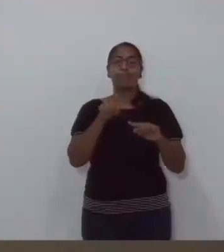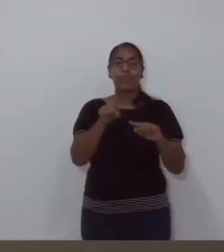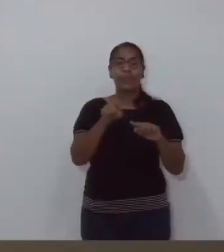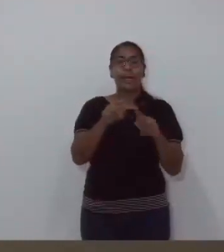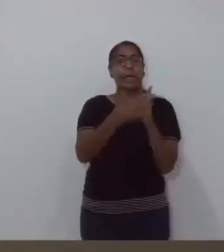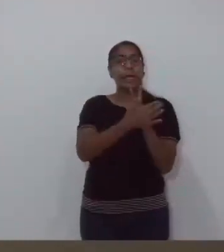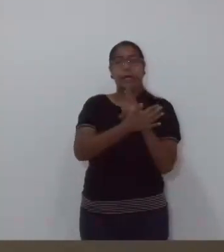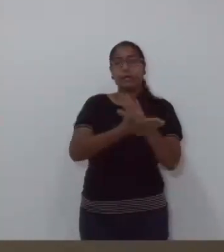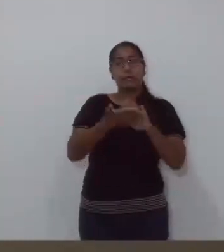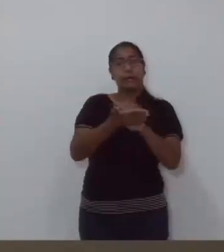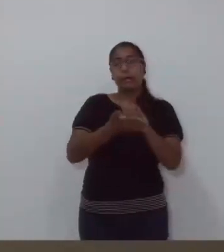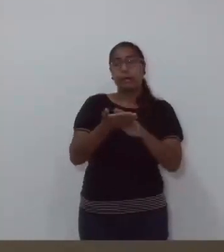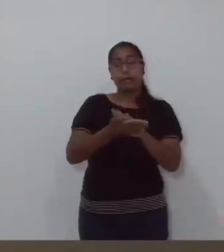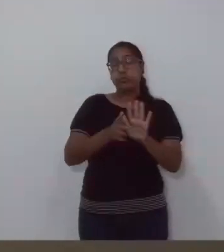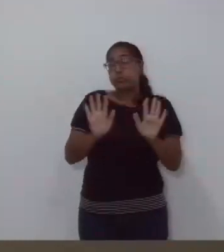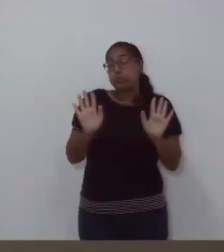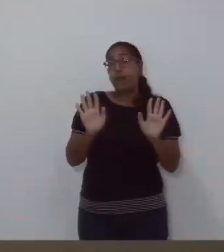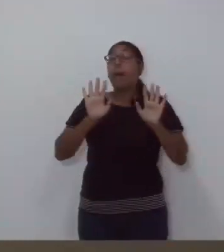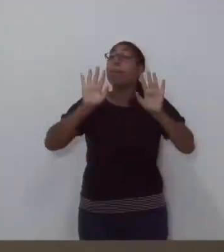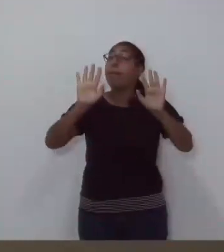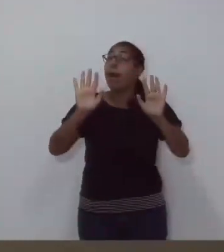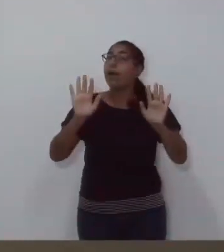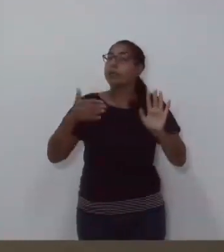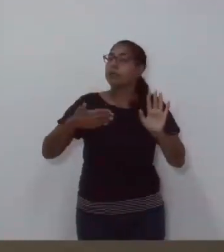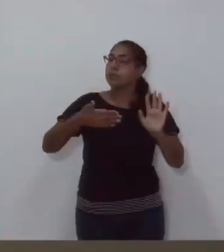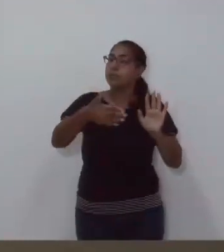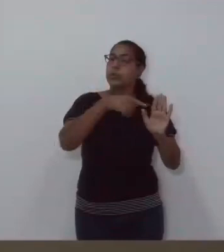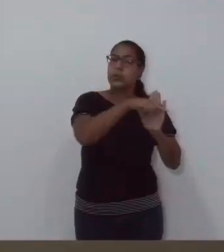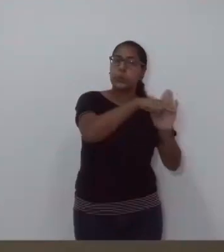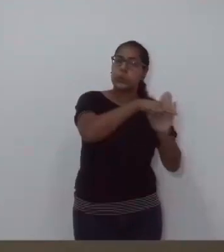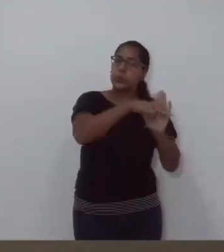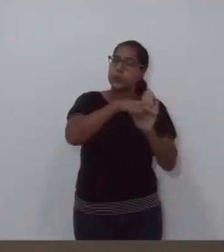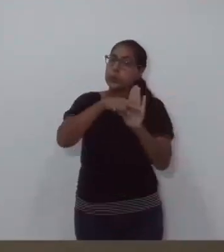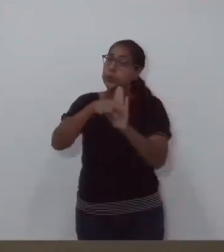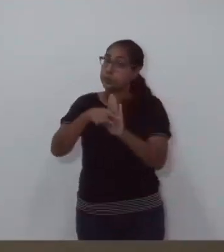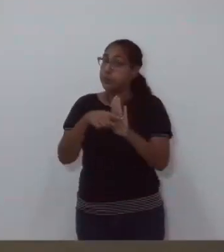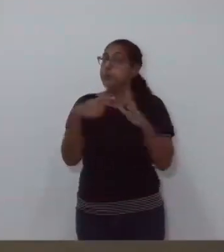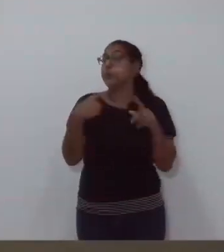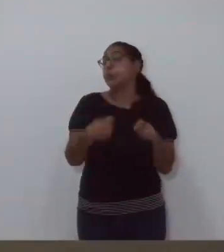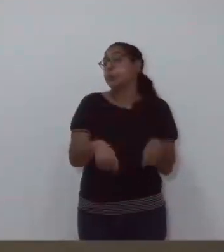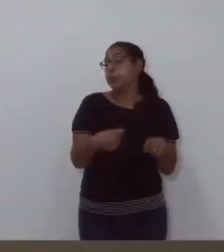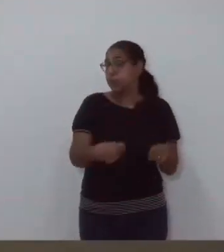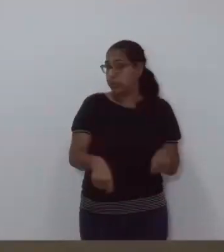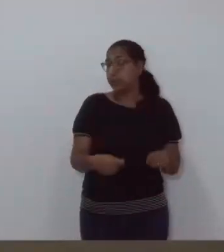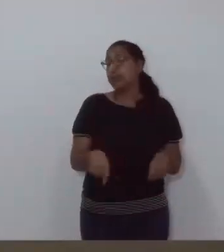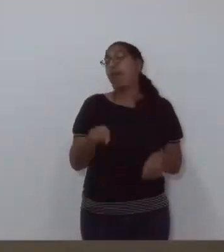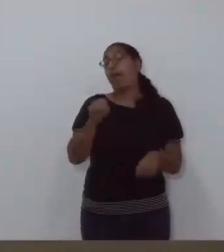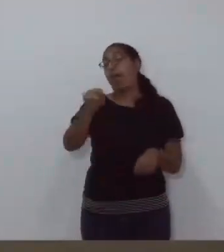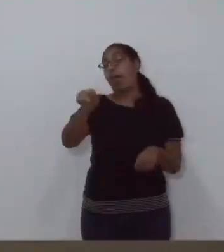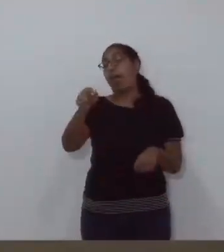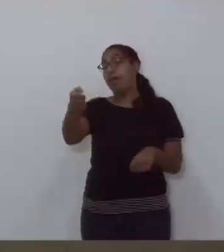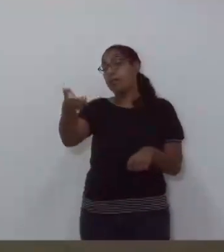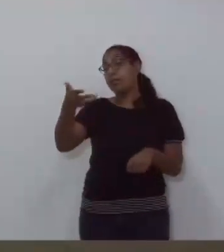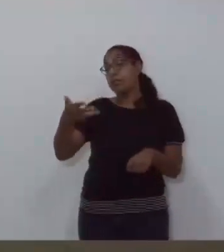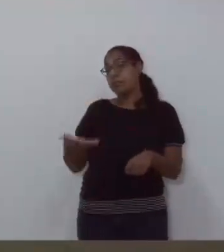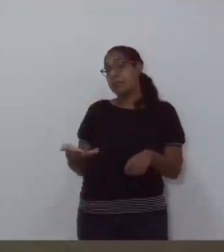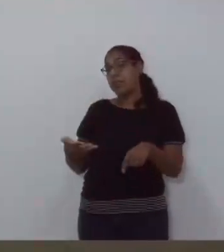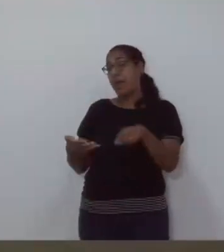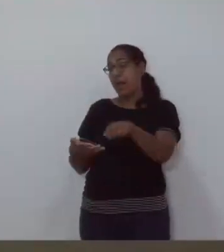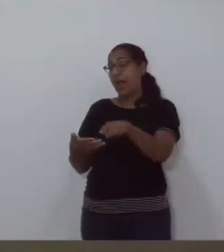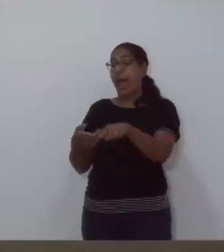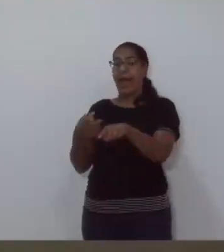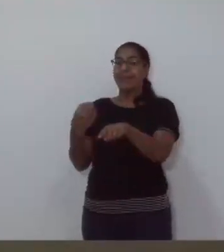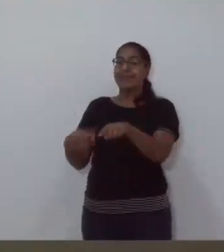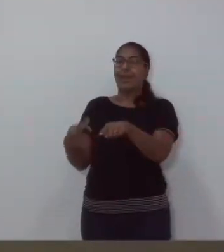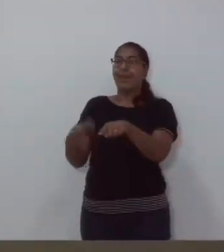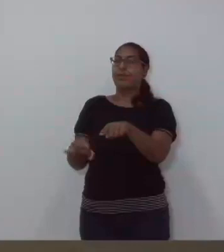procedia. Mas tem que se aprofundar a investigação. Né? O fato também deles terem alegado, né, não quer dizer que também estejam corretos. Tem